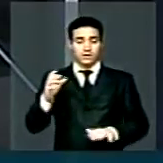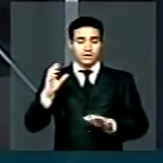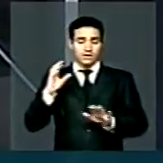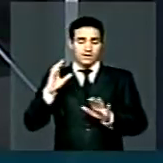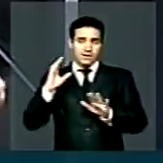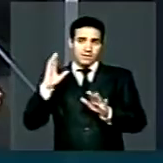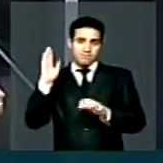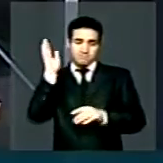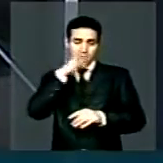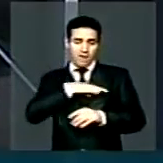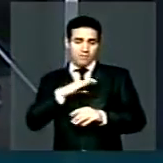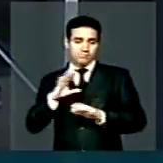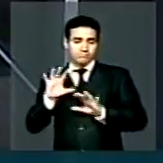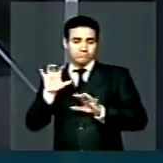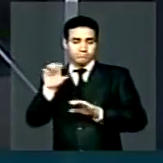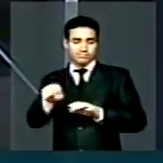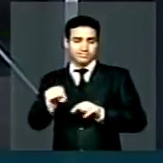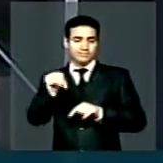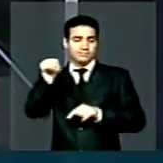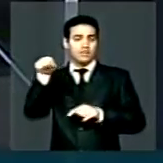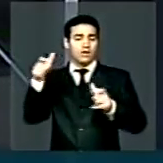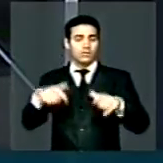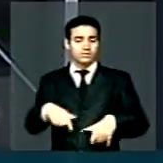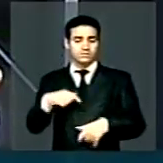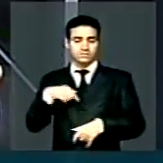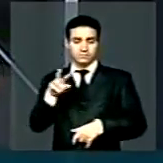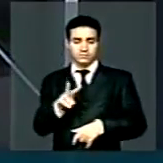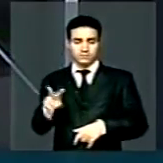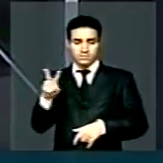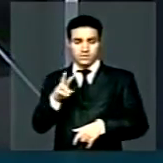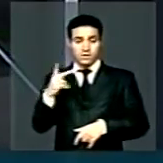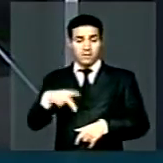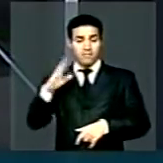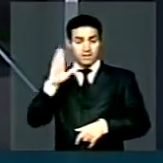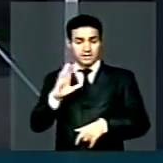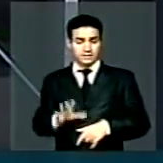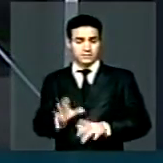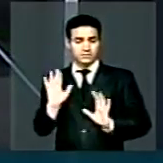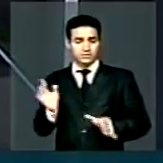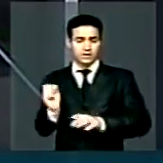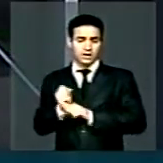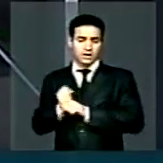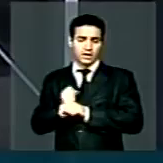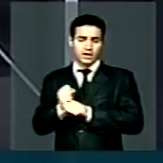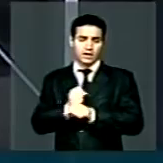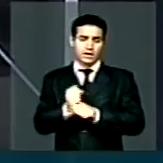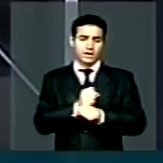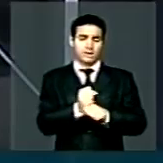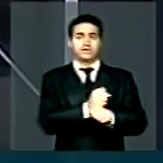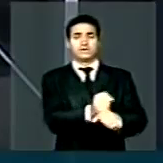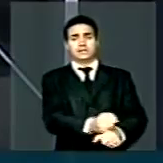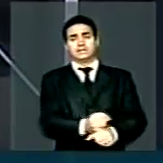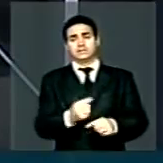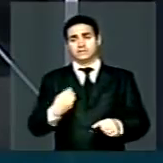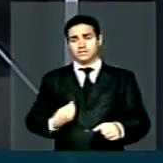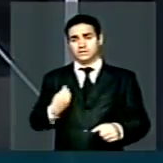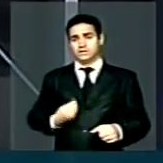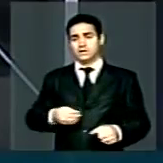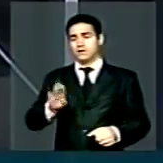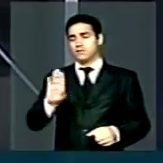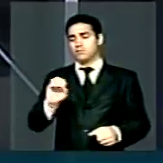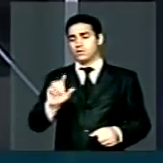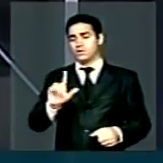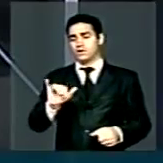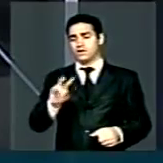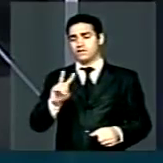A imprensa brasileira, ela, em todos esses anos, da época bolivariana, talvez nós não